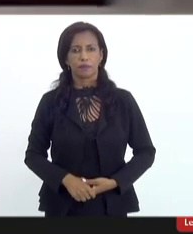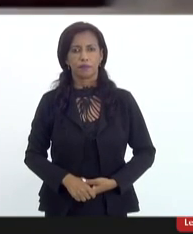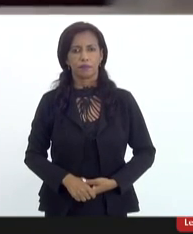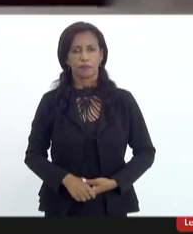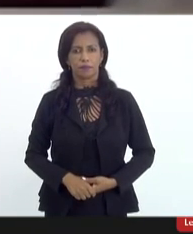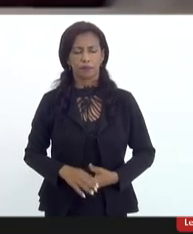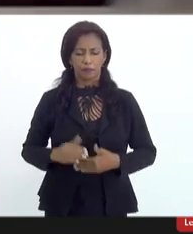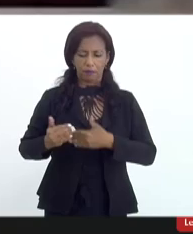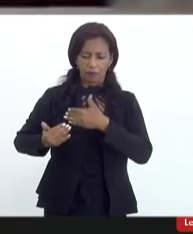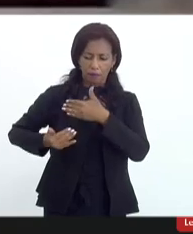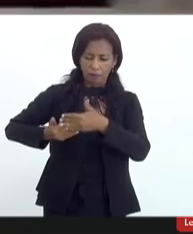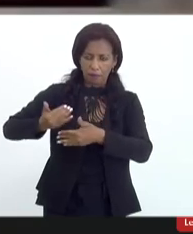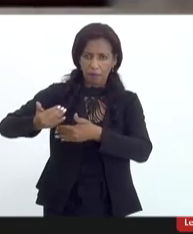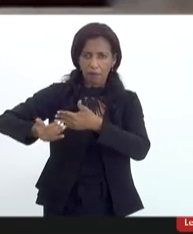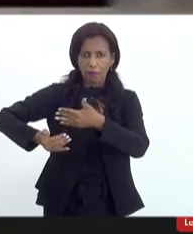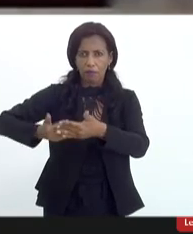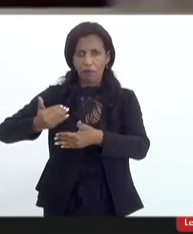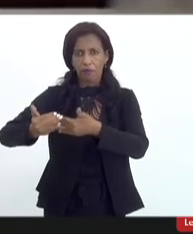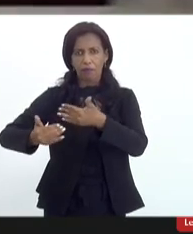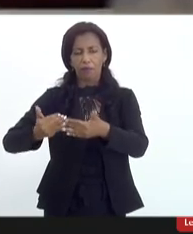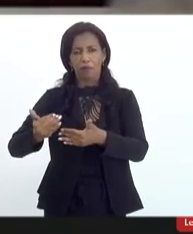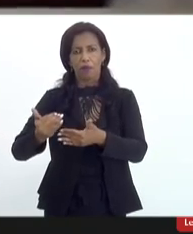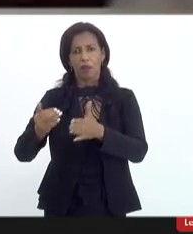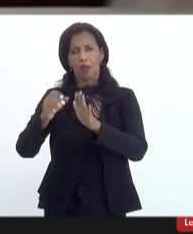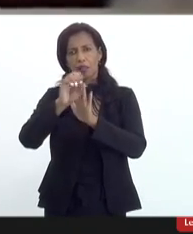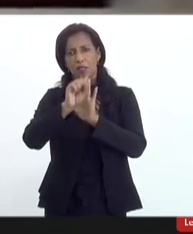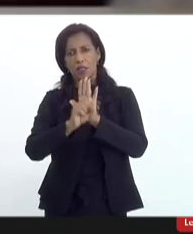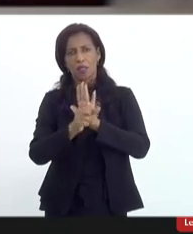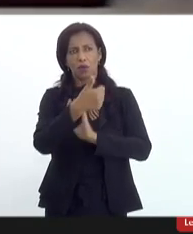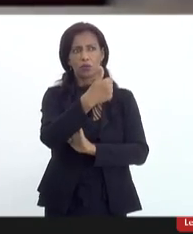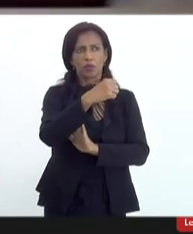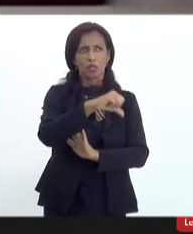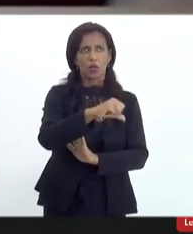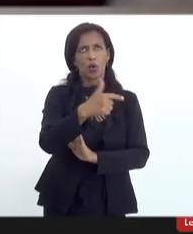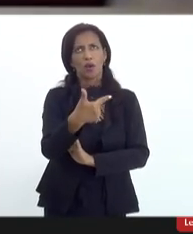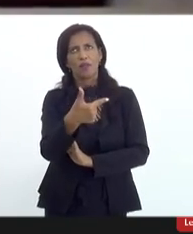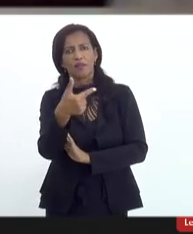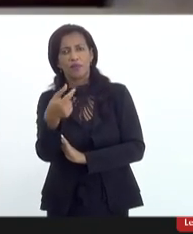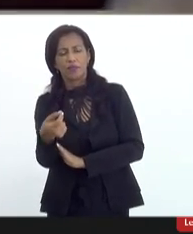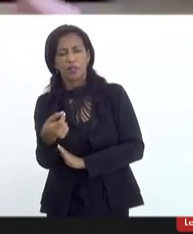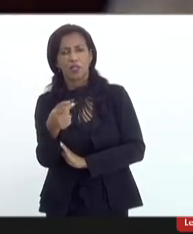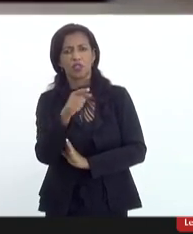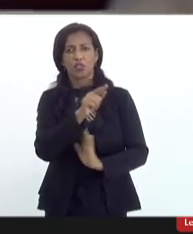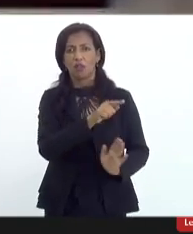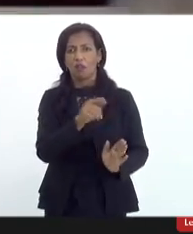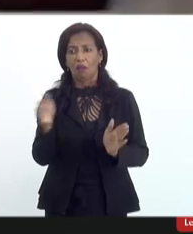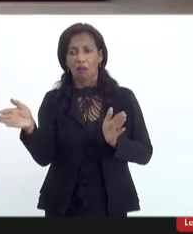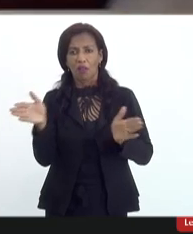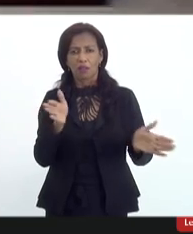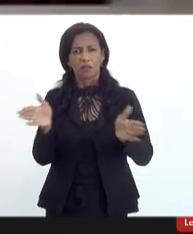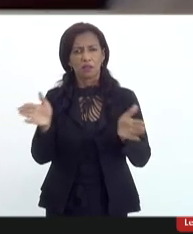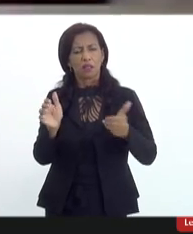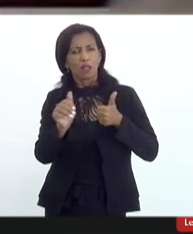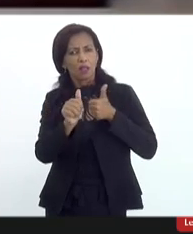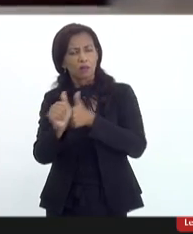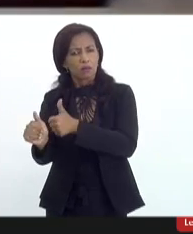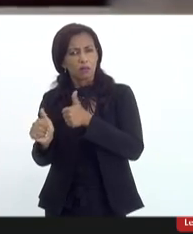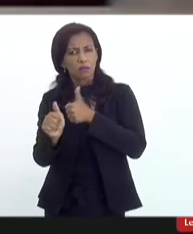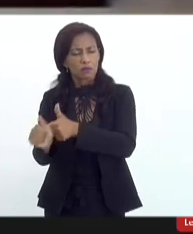Ao longo desses séculos XIX, do século XX, essas ações de